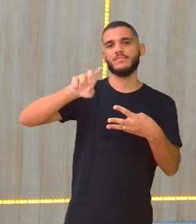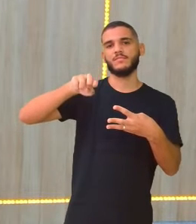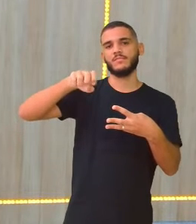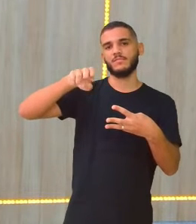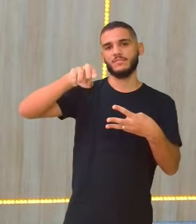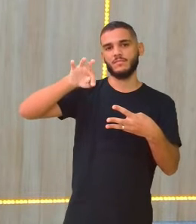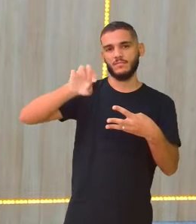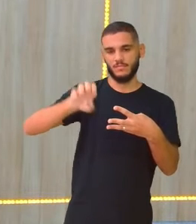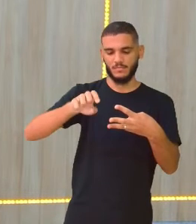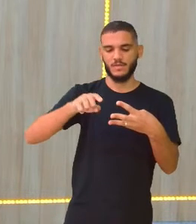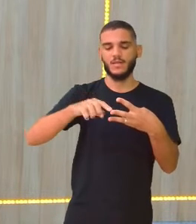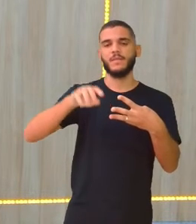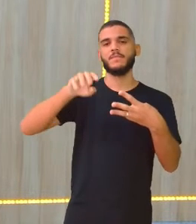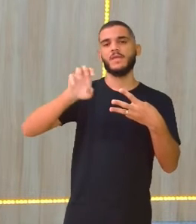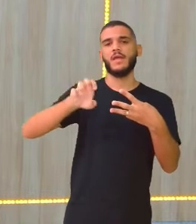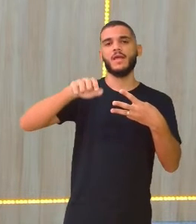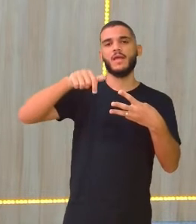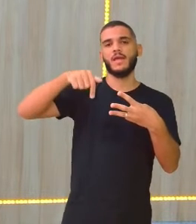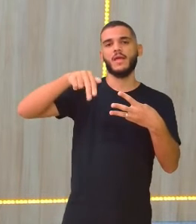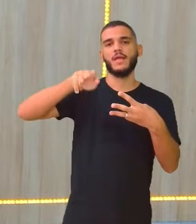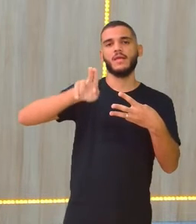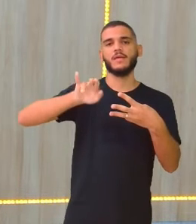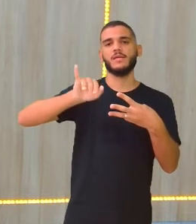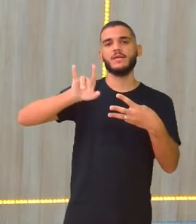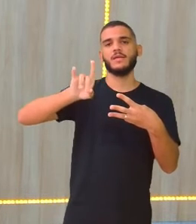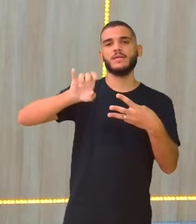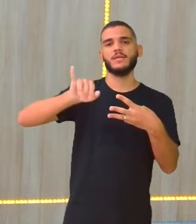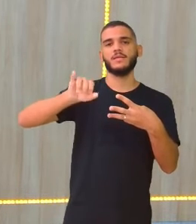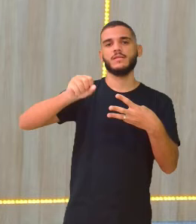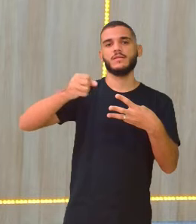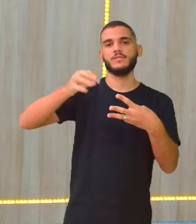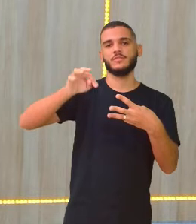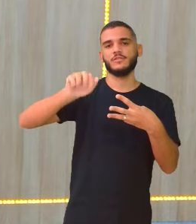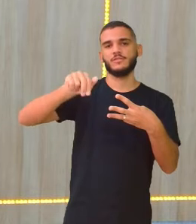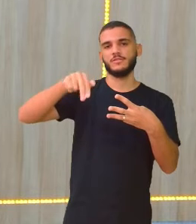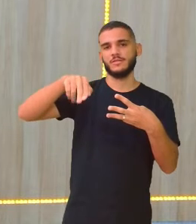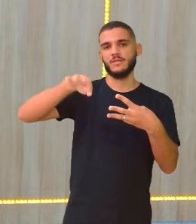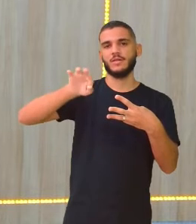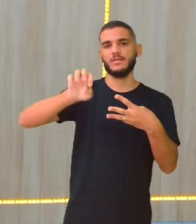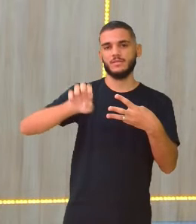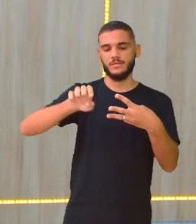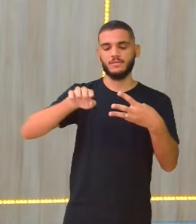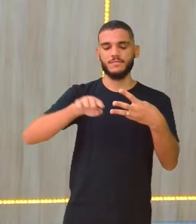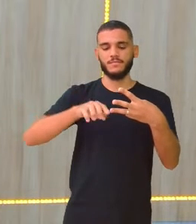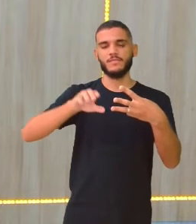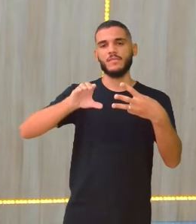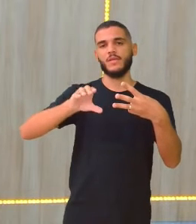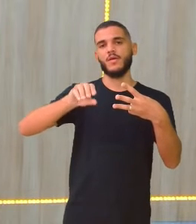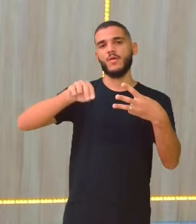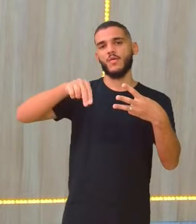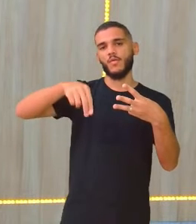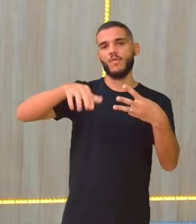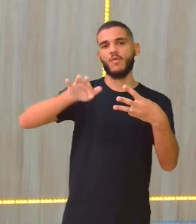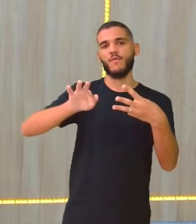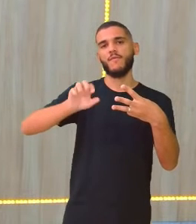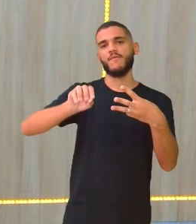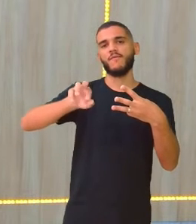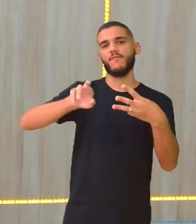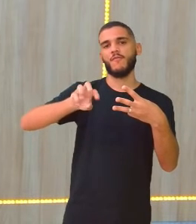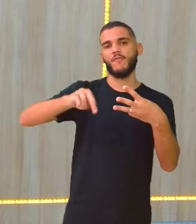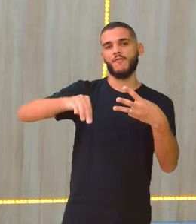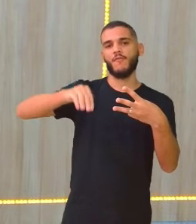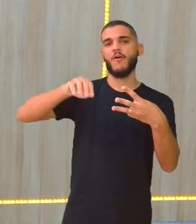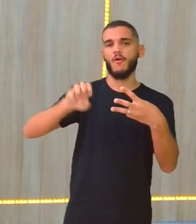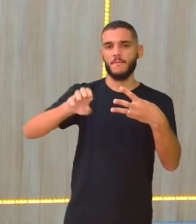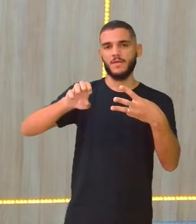equidistante, ou então o quê? Conforme. Então, o mapa ele pode aparecer com apenas uma característica